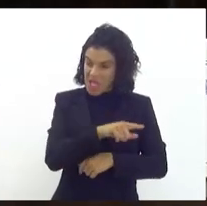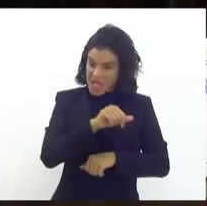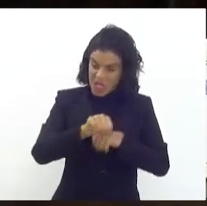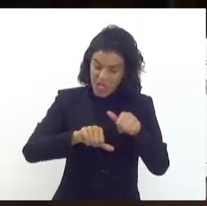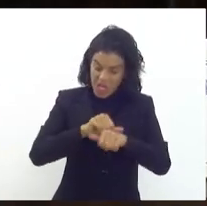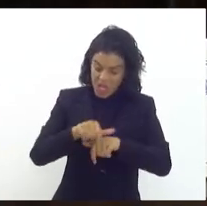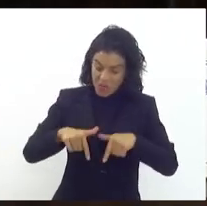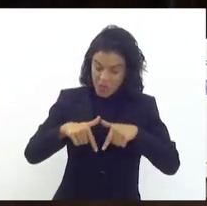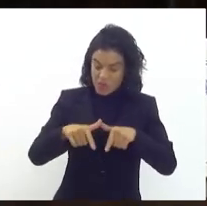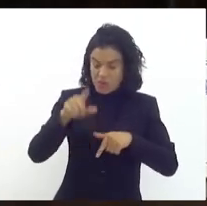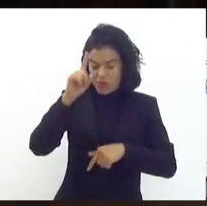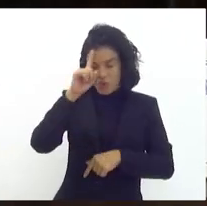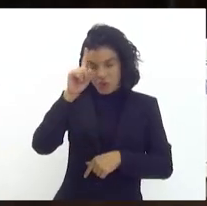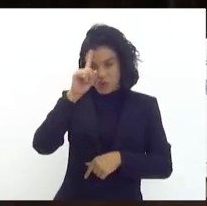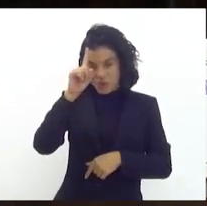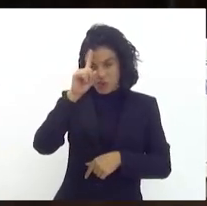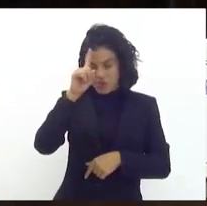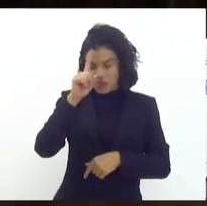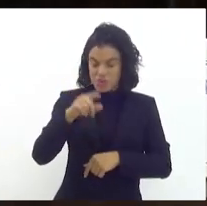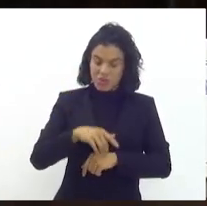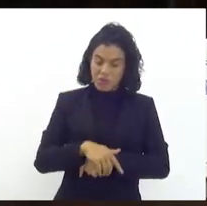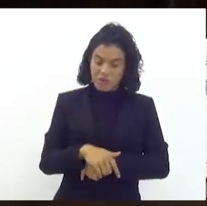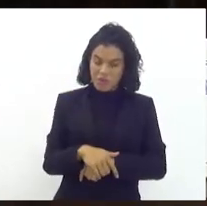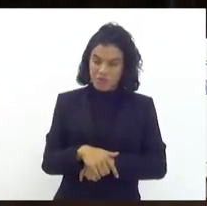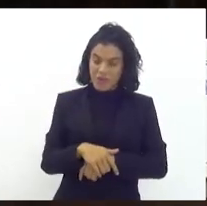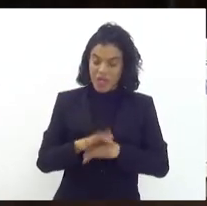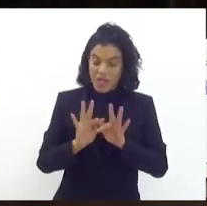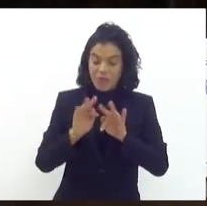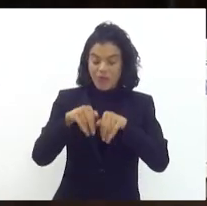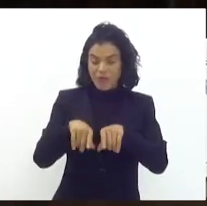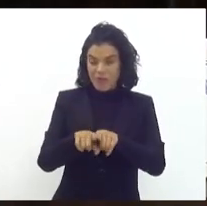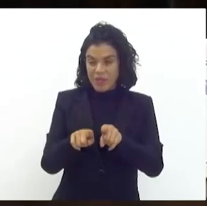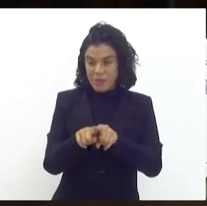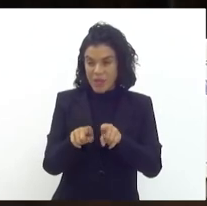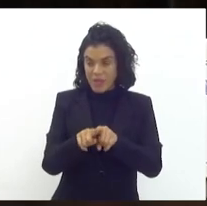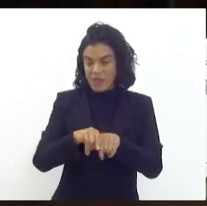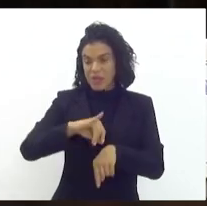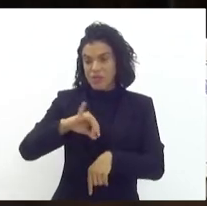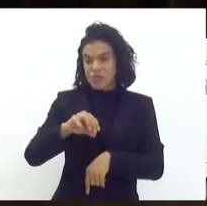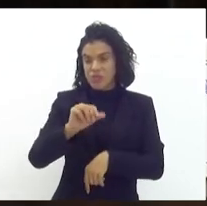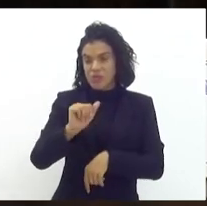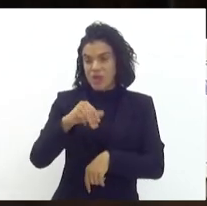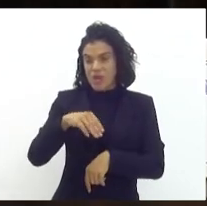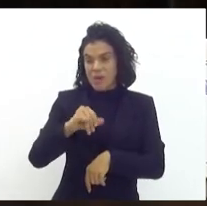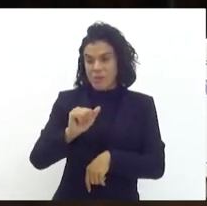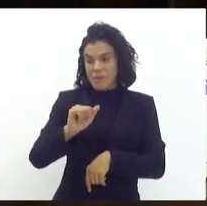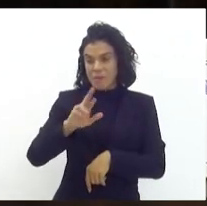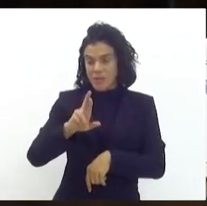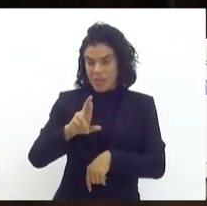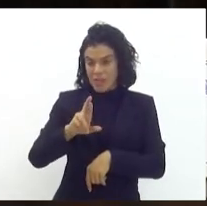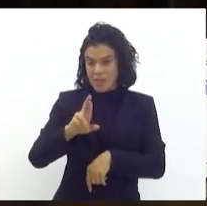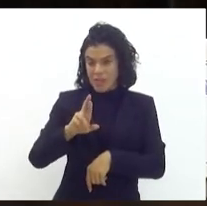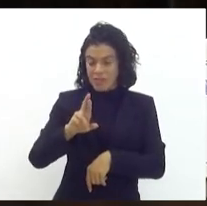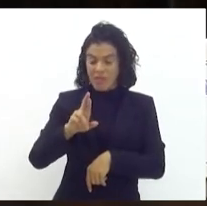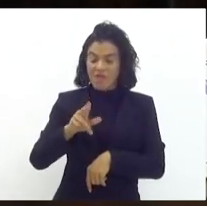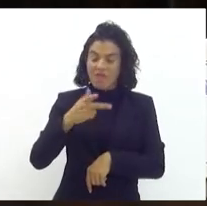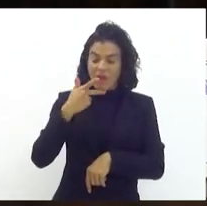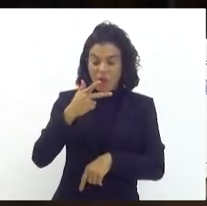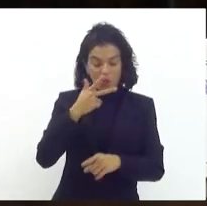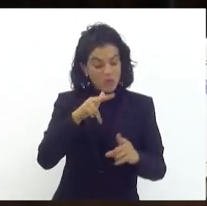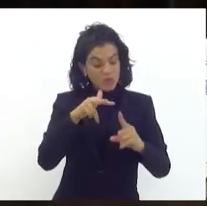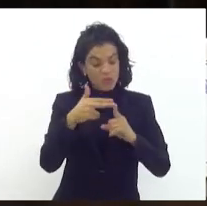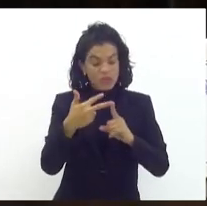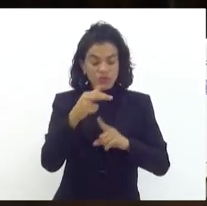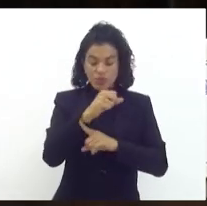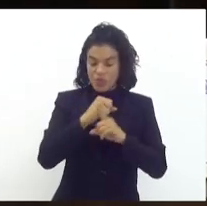todo santo dia essa matéria e por fim João Mineiro diz que do ponto de vista social é o pior porque ele